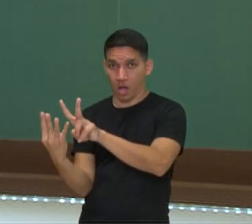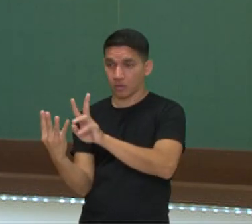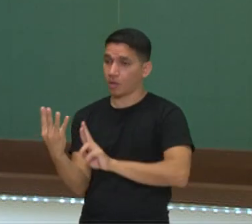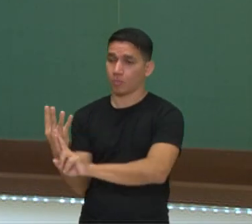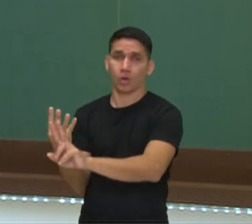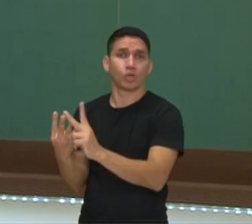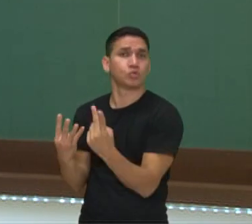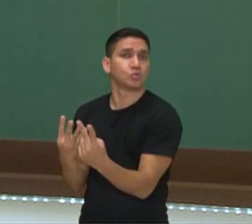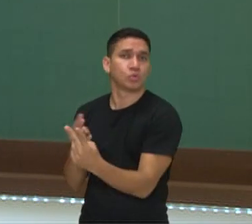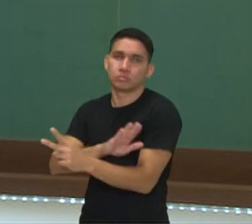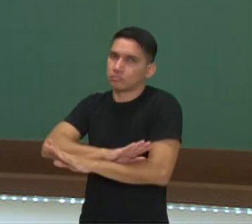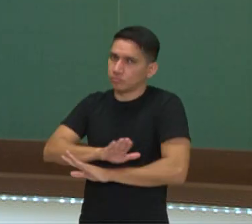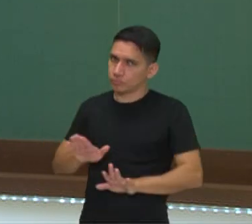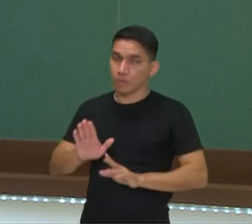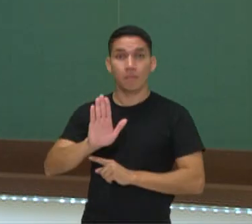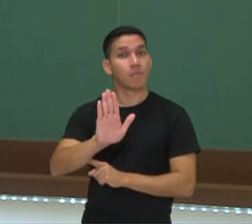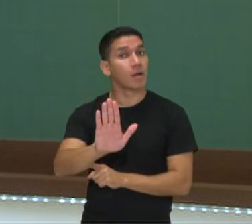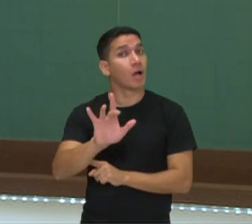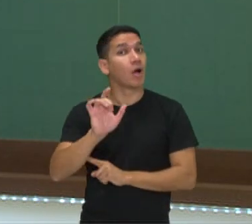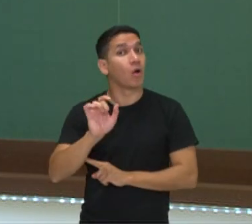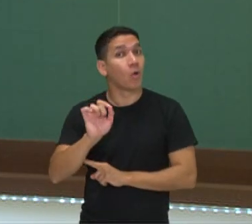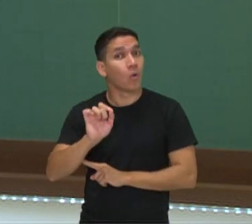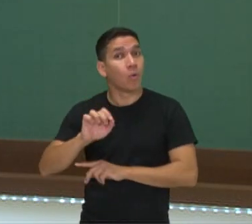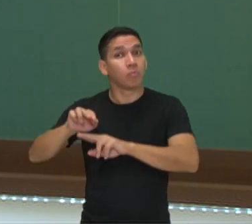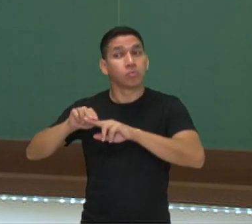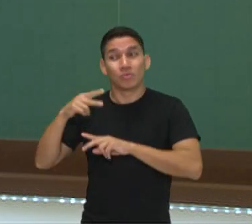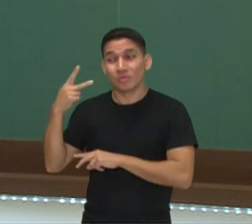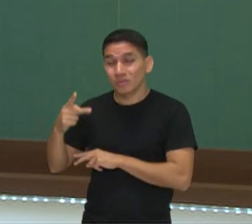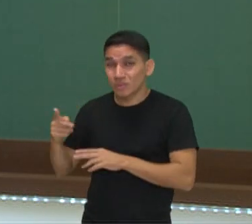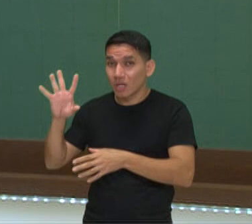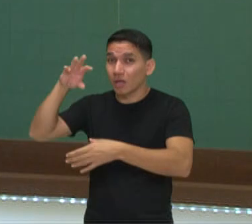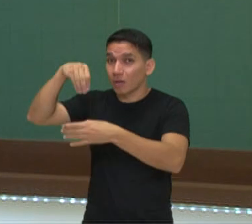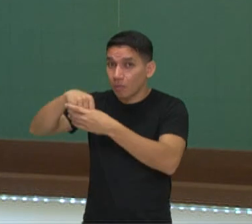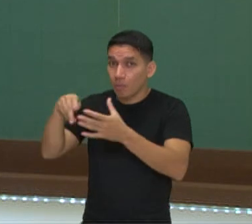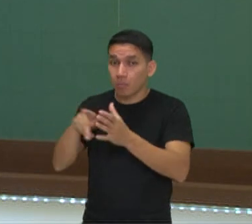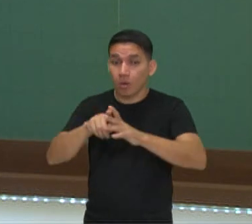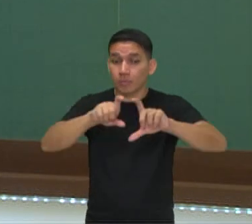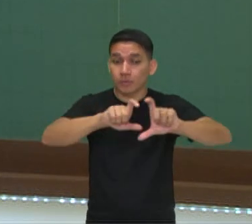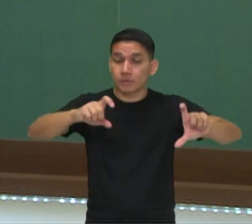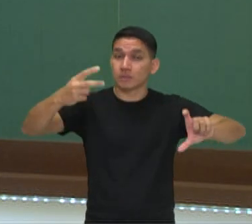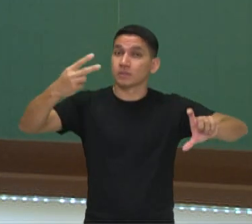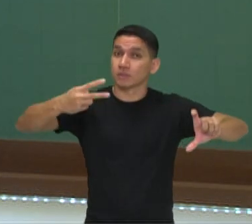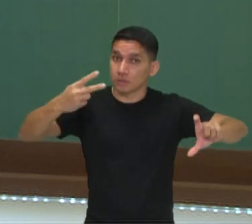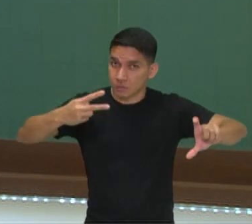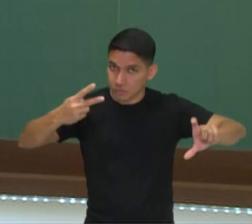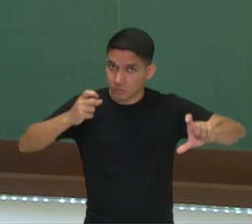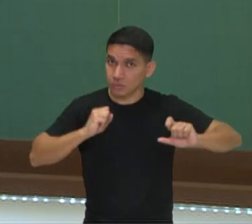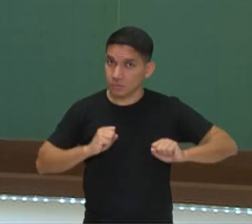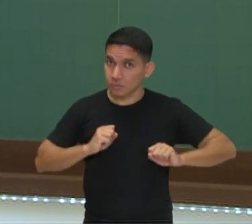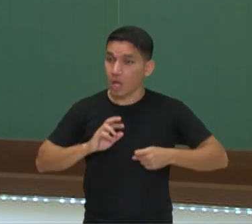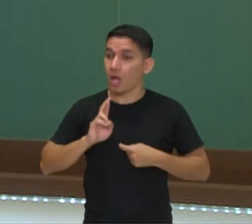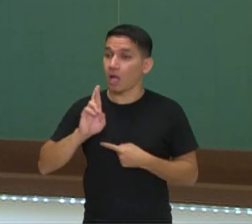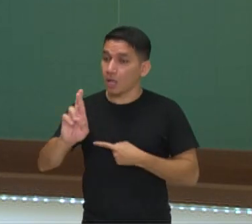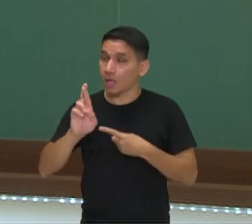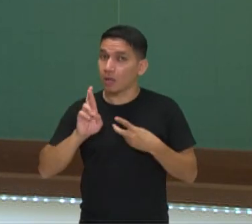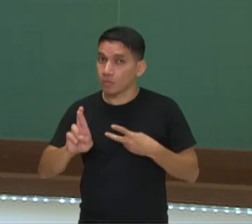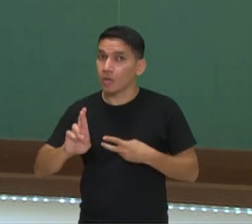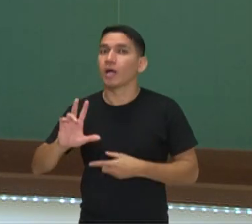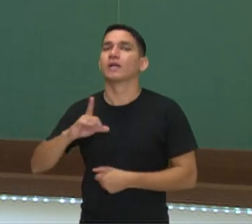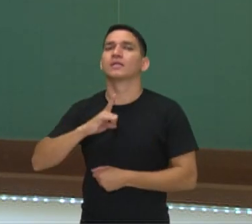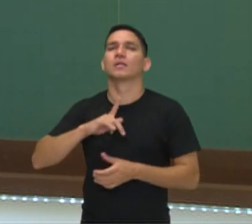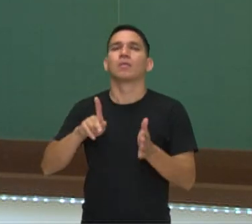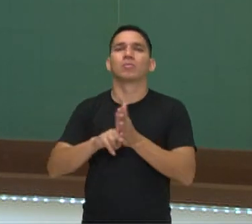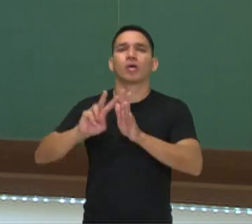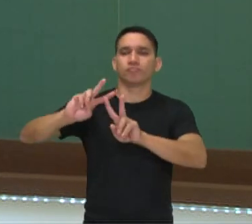Acabou. Mas, por essa raiz estar embutida numa equação do segundo grau e as soluções nós elevamos